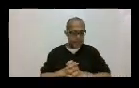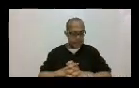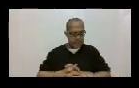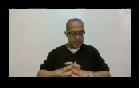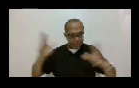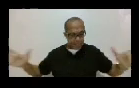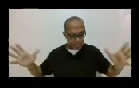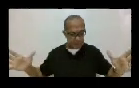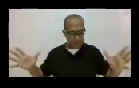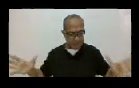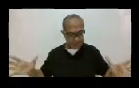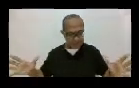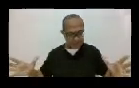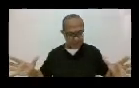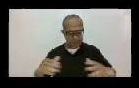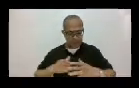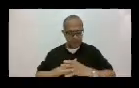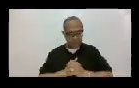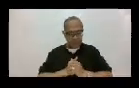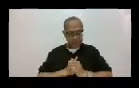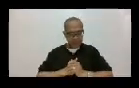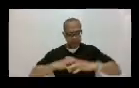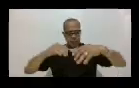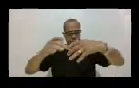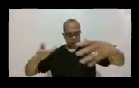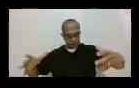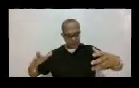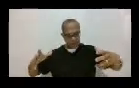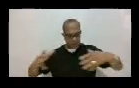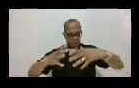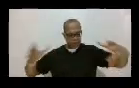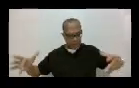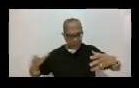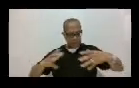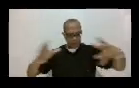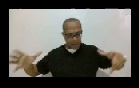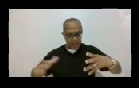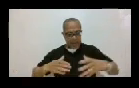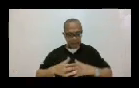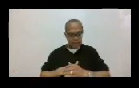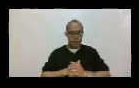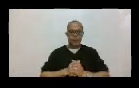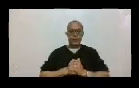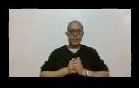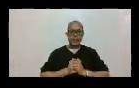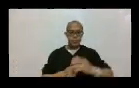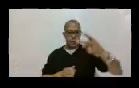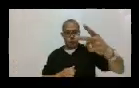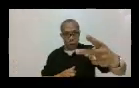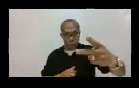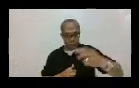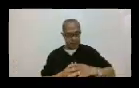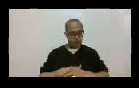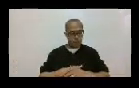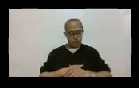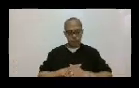de continentes grandes massas de terra certo circuncirculo dados separados por